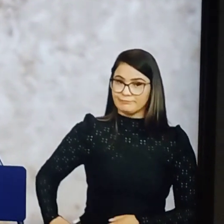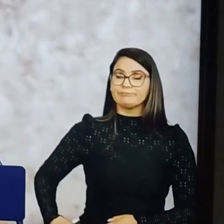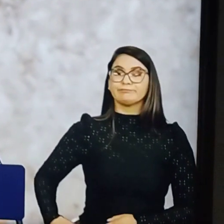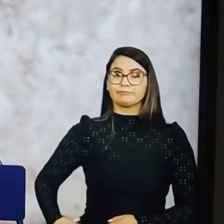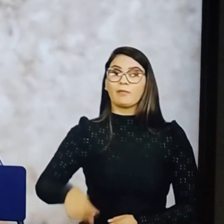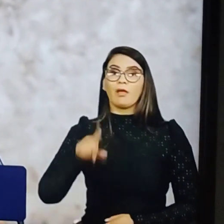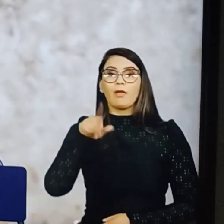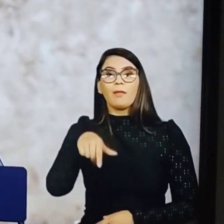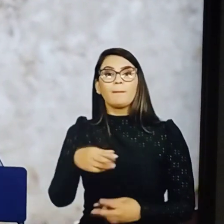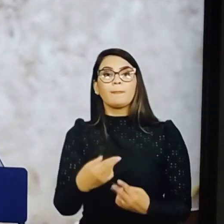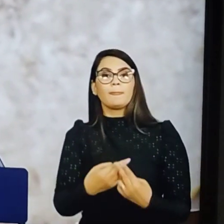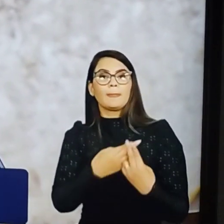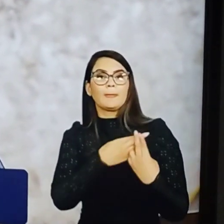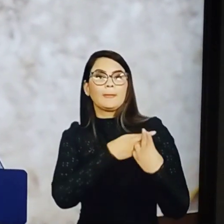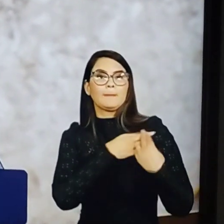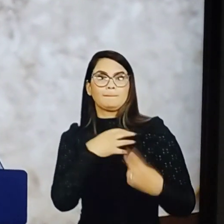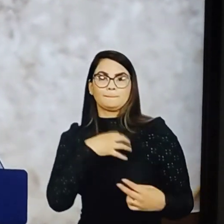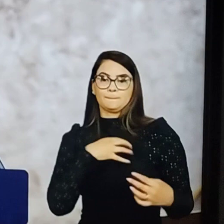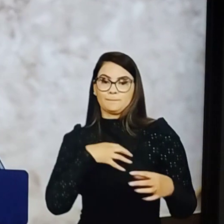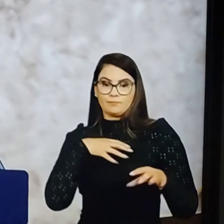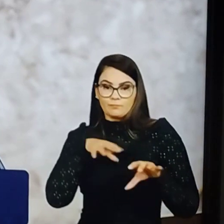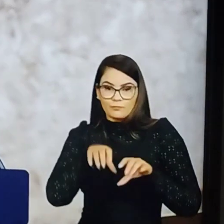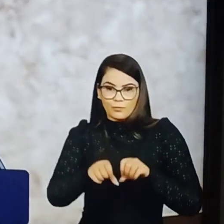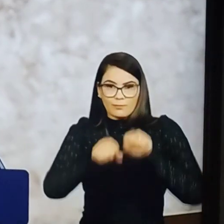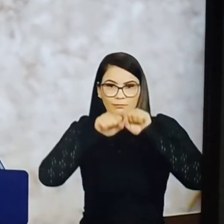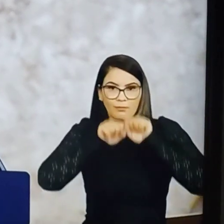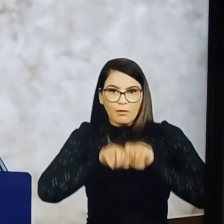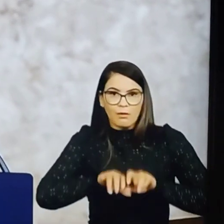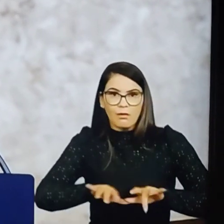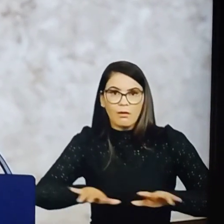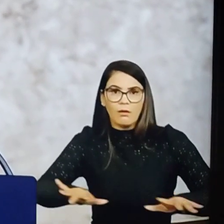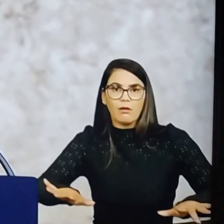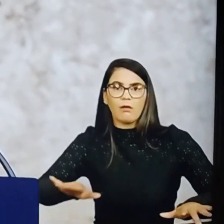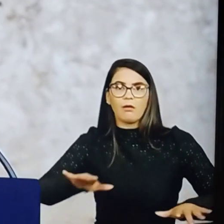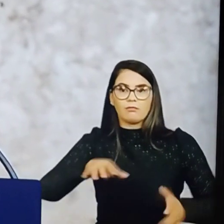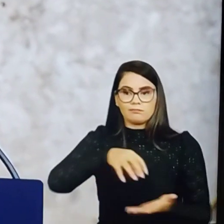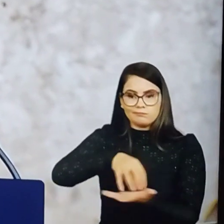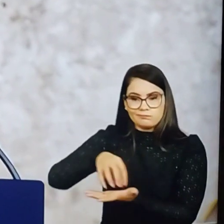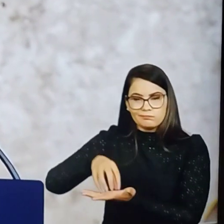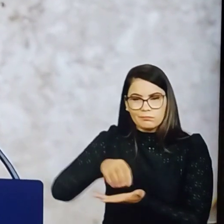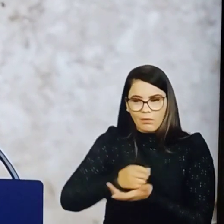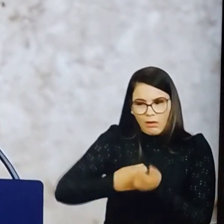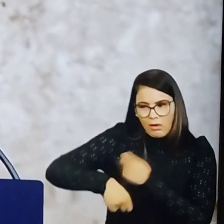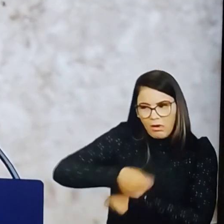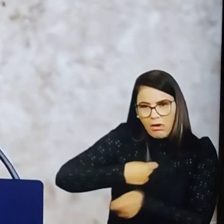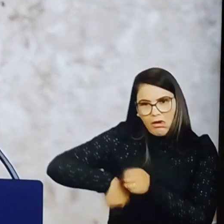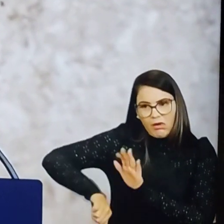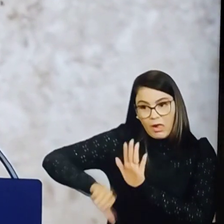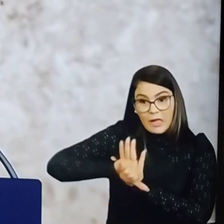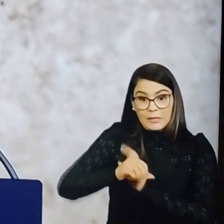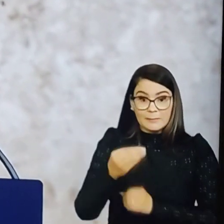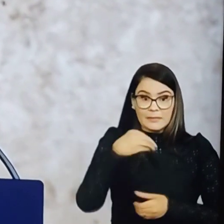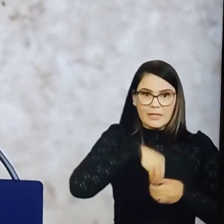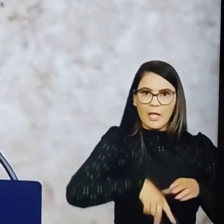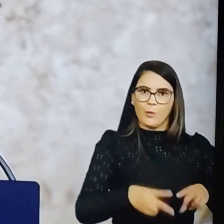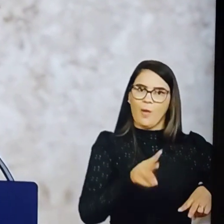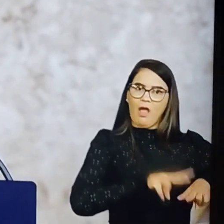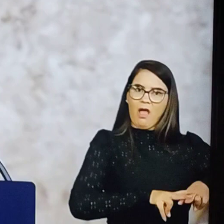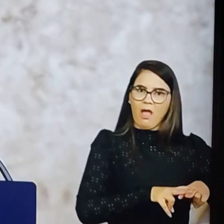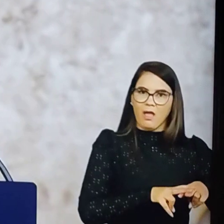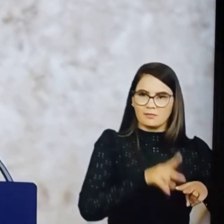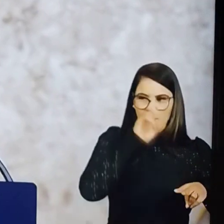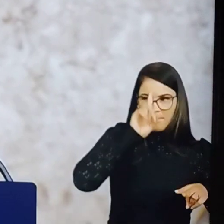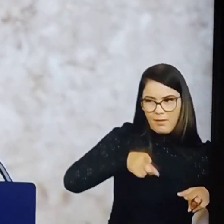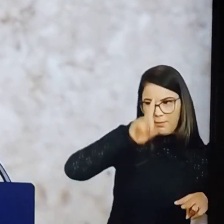sido responsável pela formação e expansão das organizações criminosas que operam de dentro do cárcere